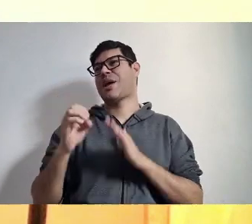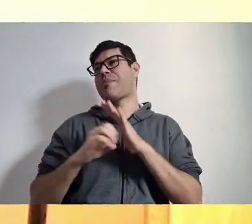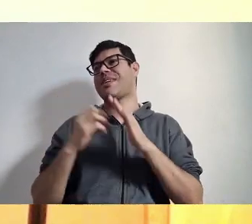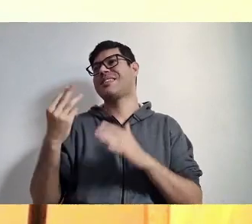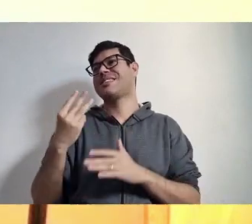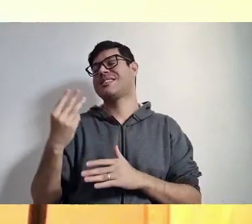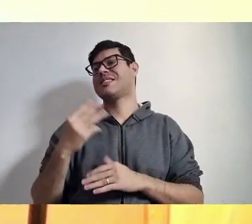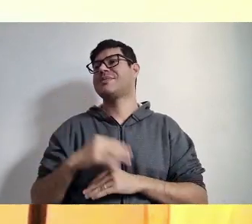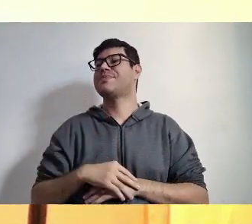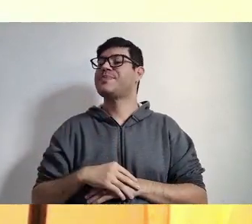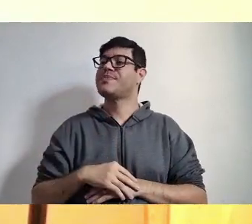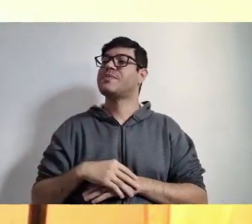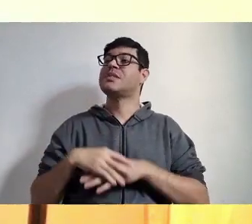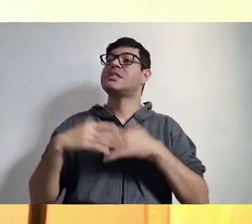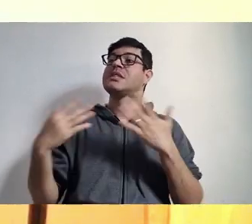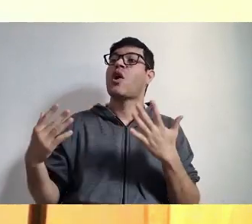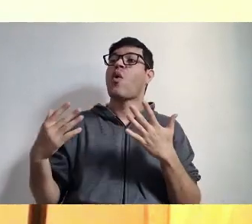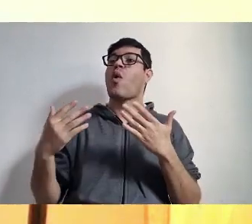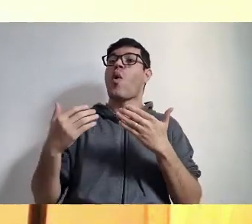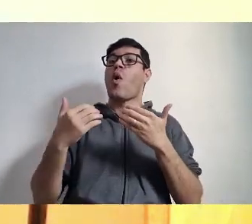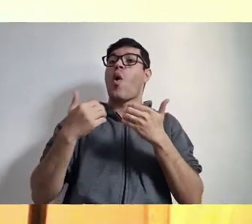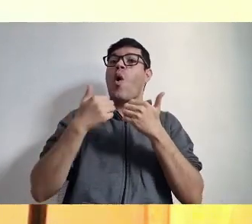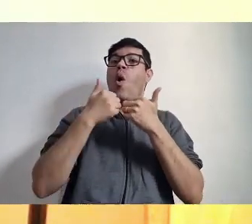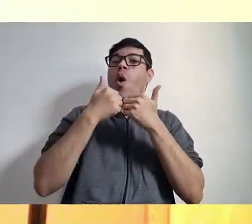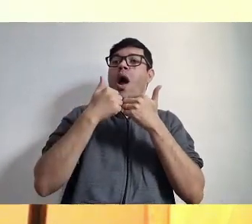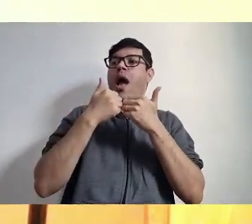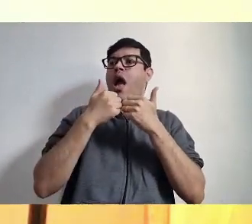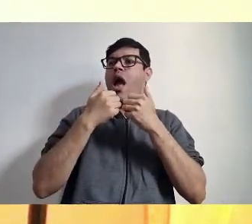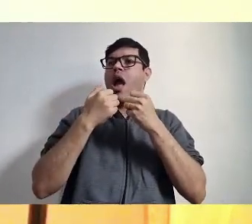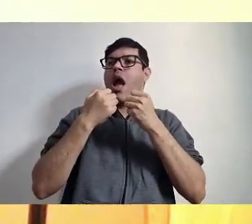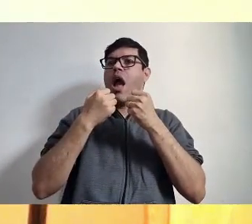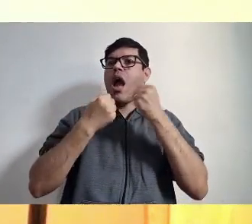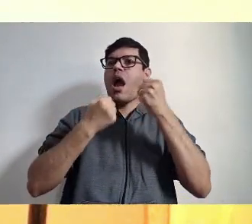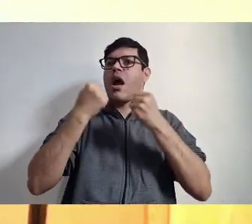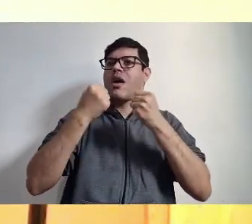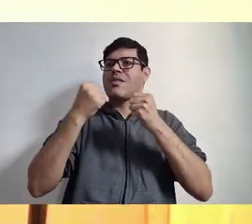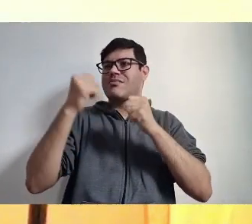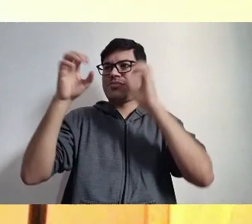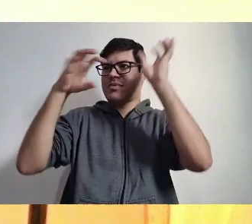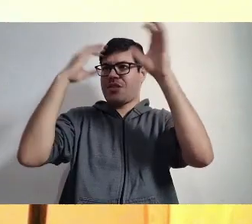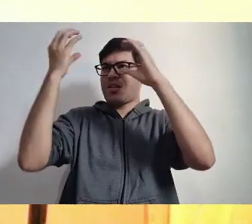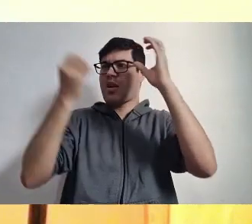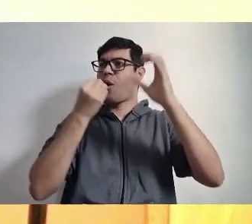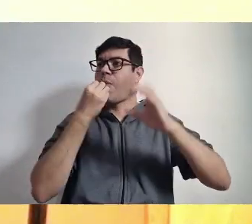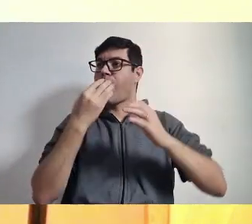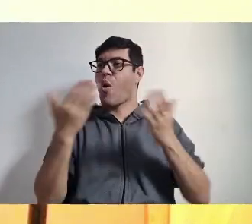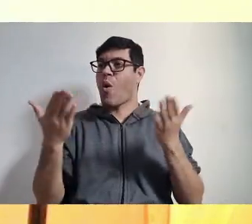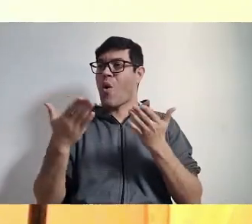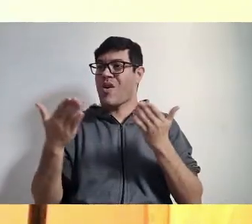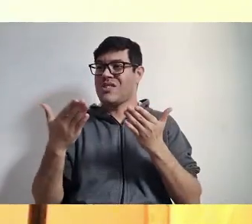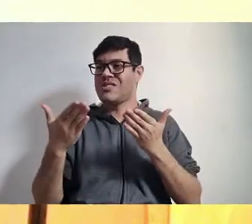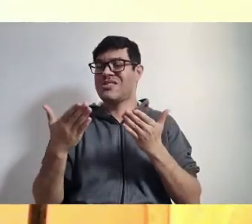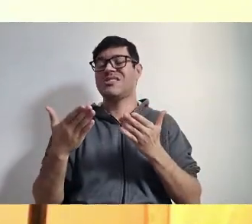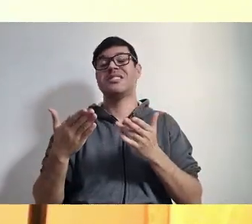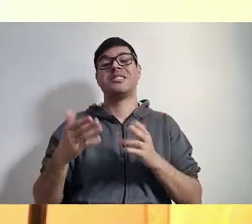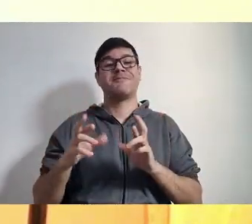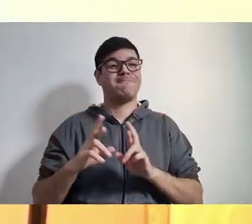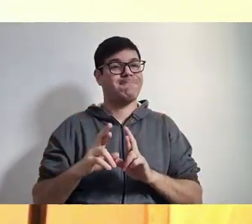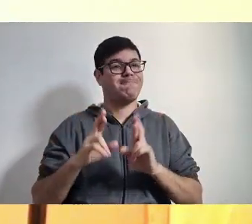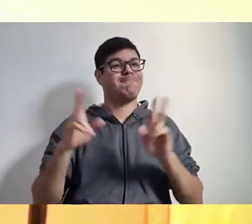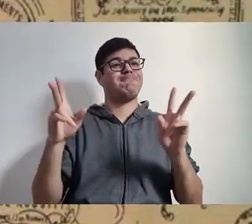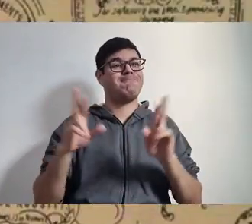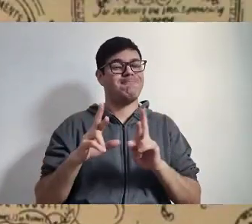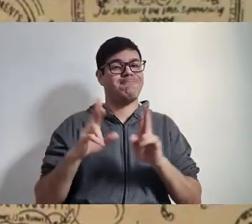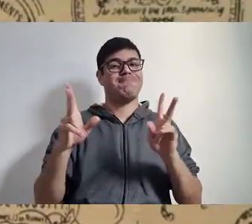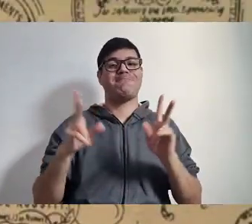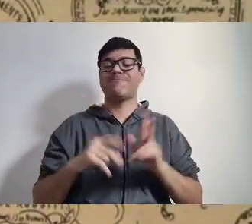Veículos novos, tudo bem equipadinho, beleza, né? Uhum. Então você, na sua opinião, tem que terceirizar todo o serviço, além do TCA? Além do